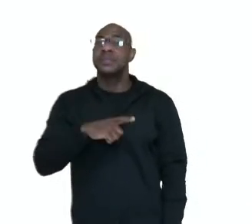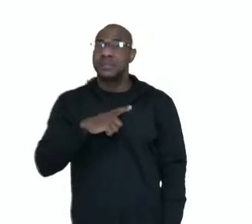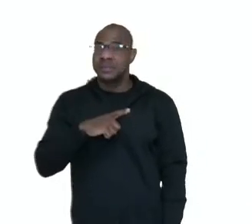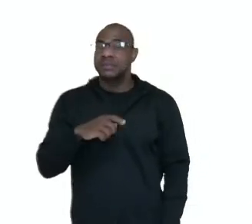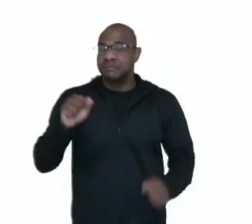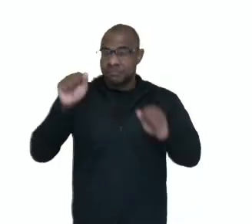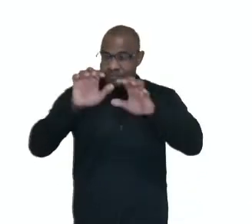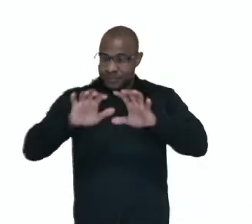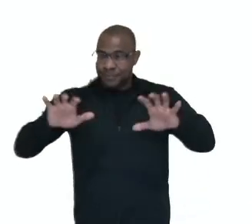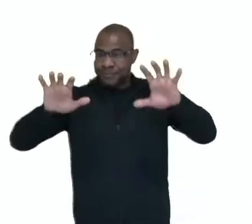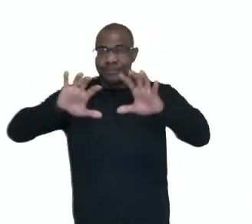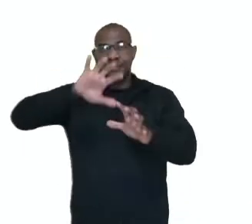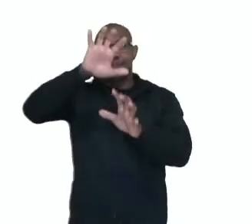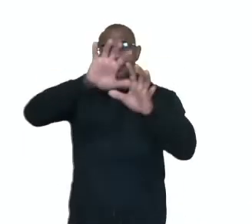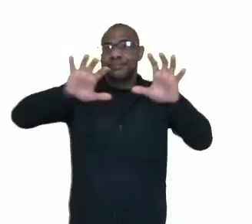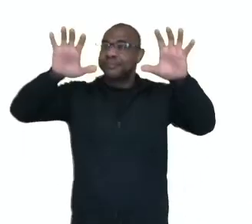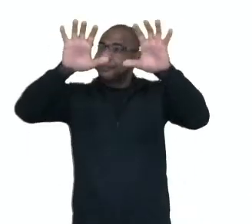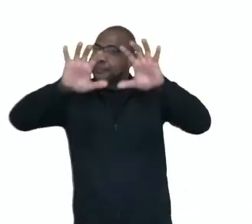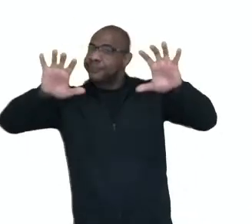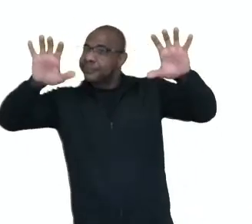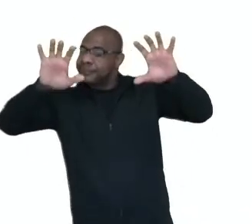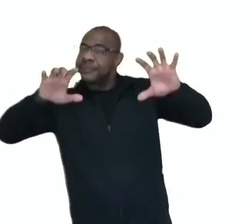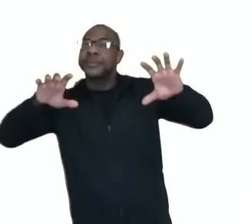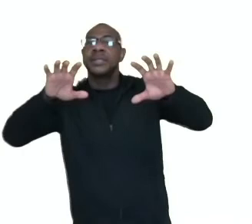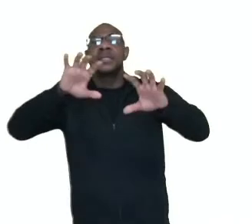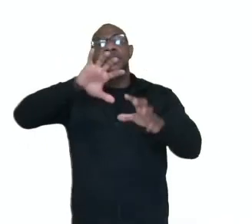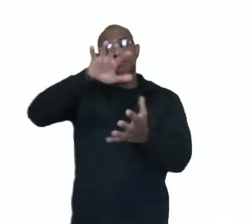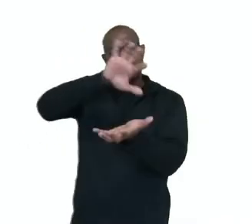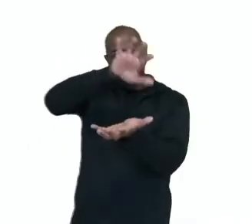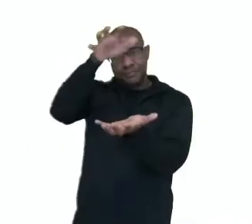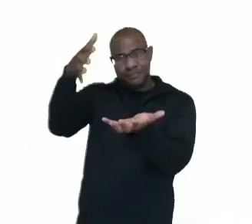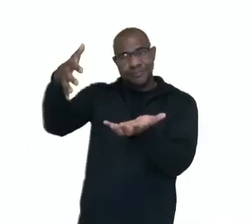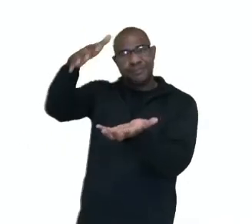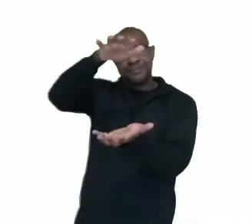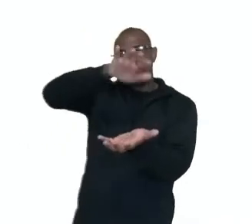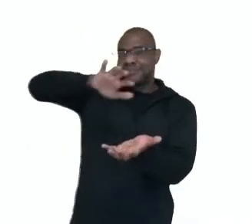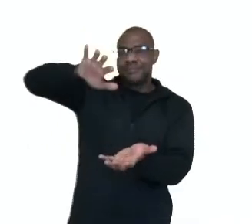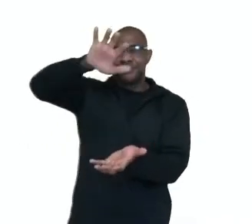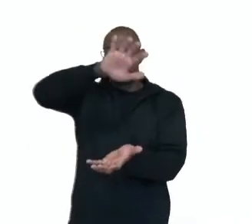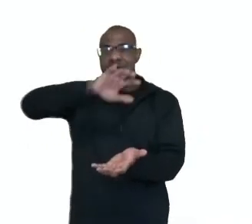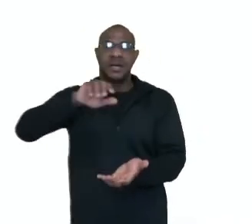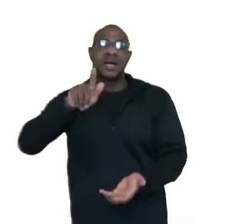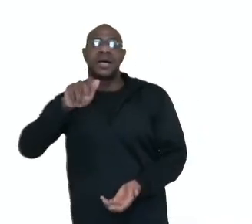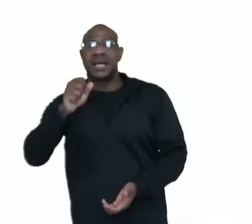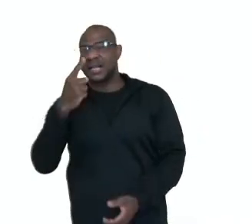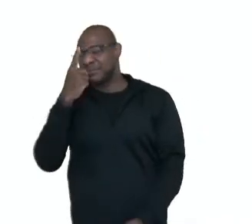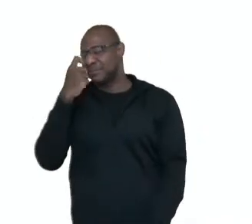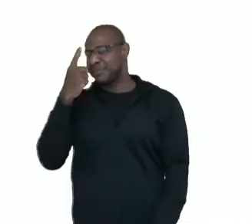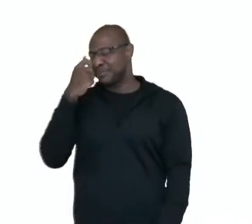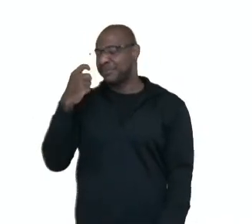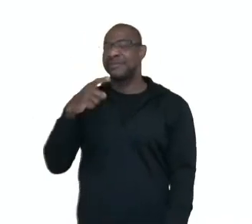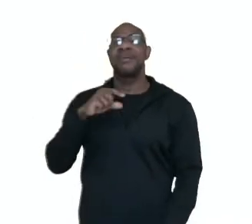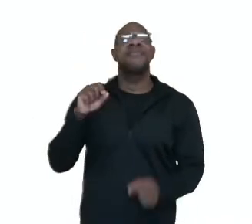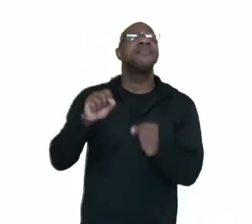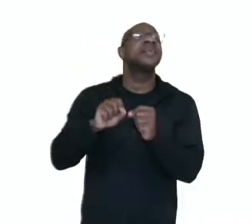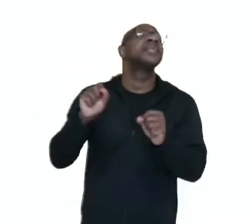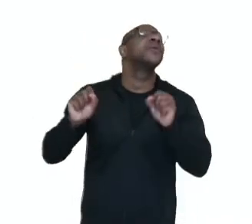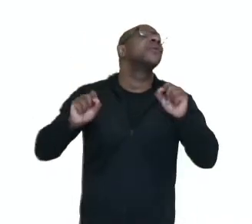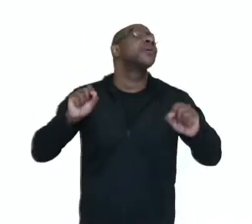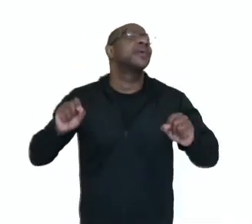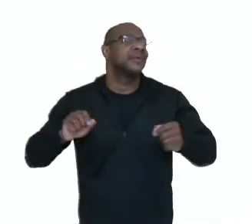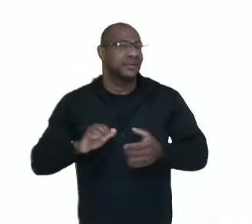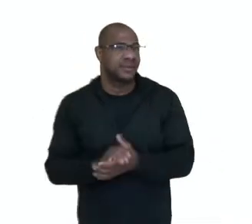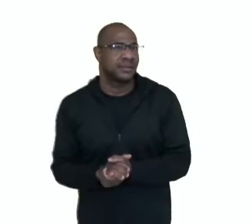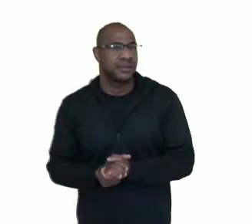isso mesmo, os gases que poluem a atmosfera, eles vão fazer o quê? Eles vão